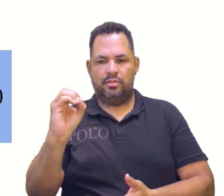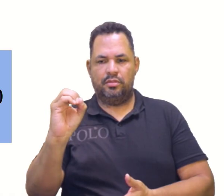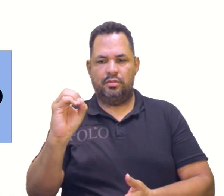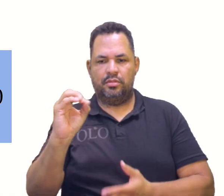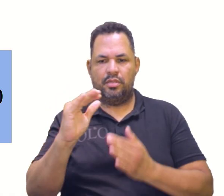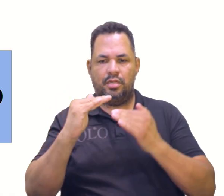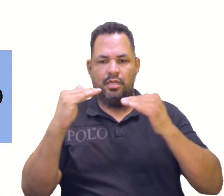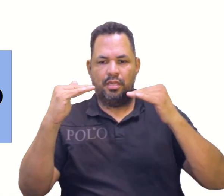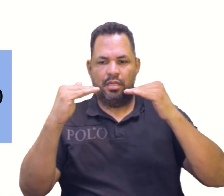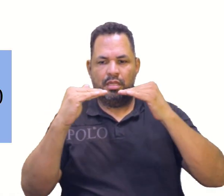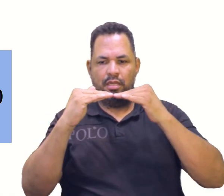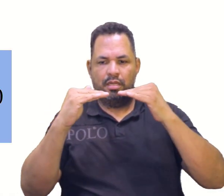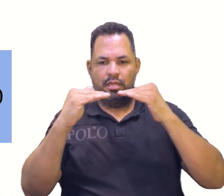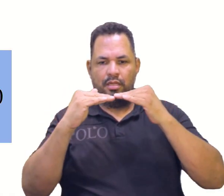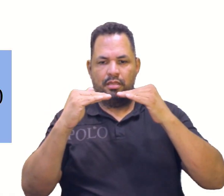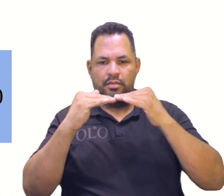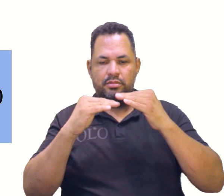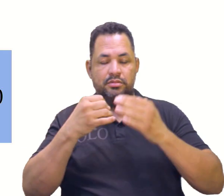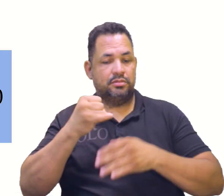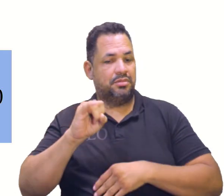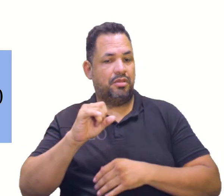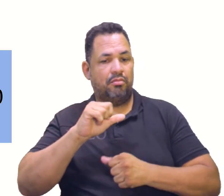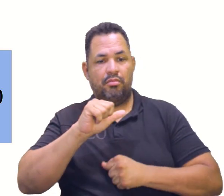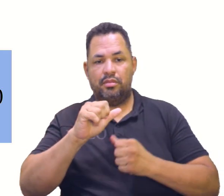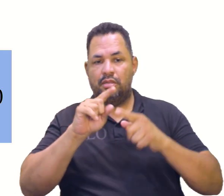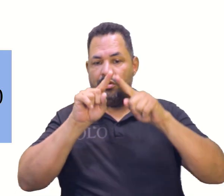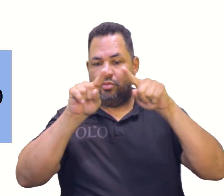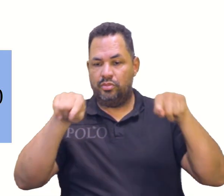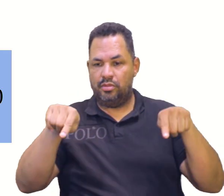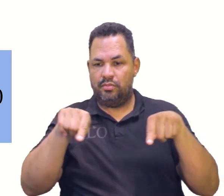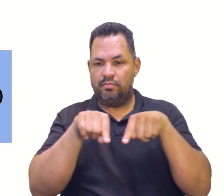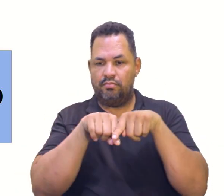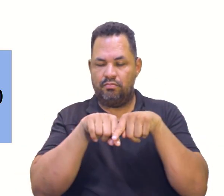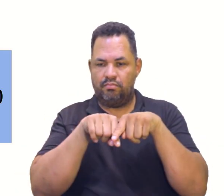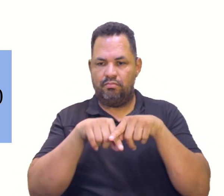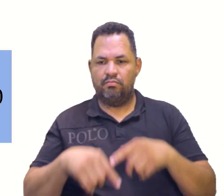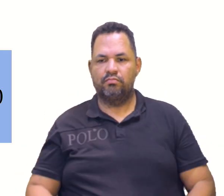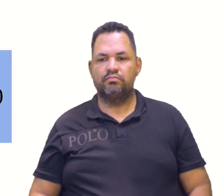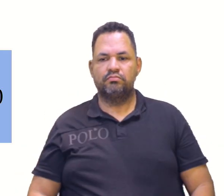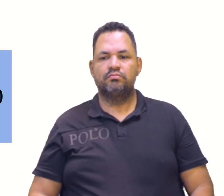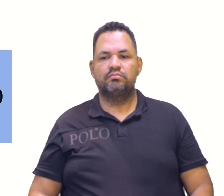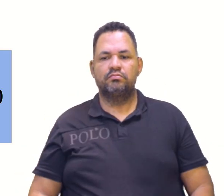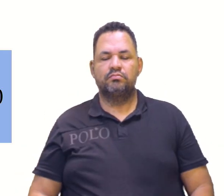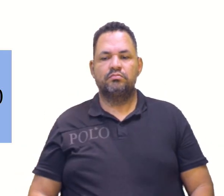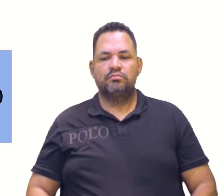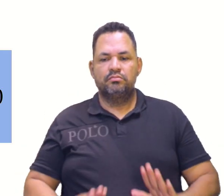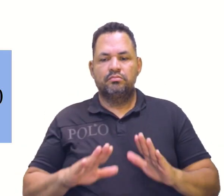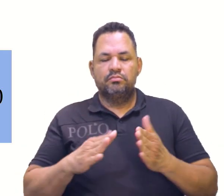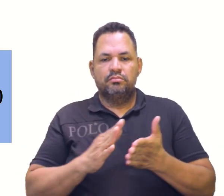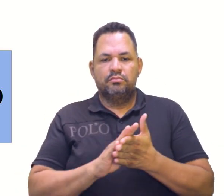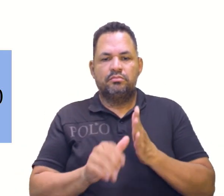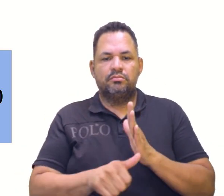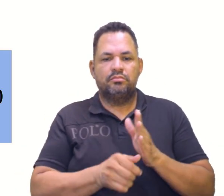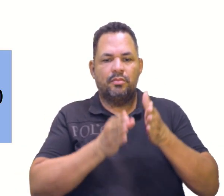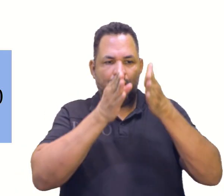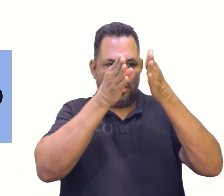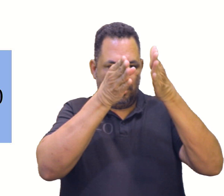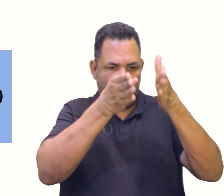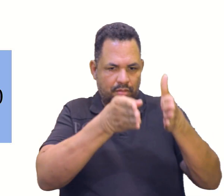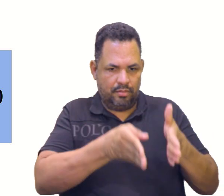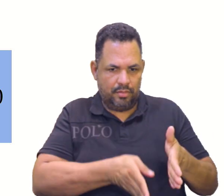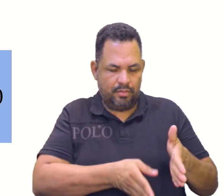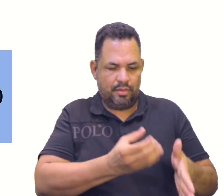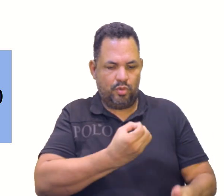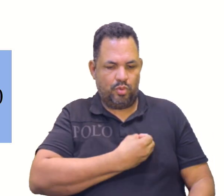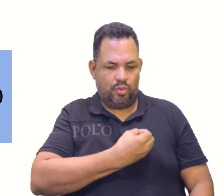é alinhado, senão é um triângulo. E aí, quando a gente for colocar na matriz, a primeira coluna são os valores de